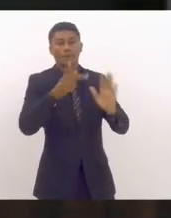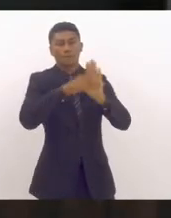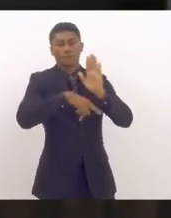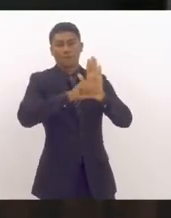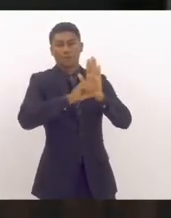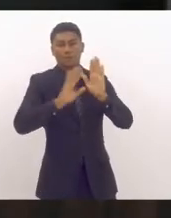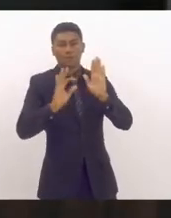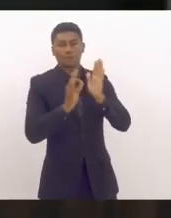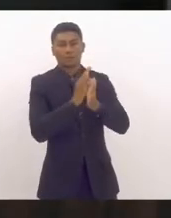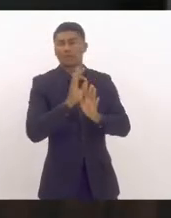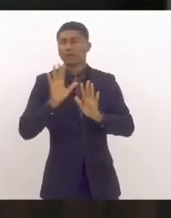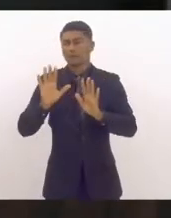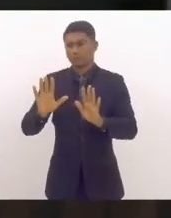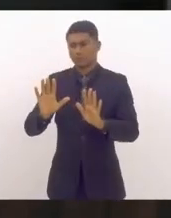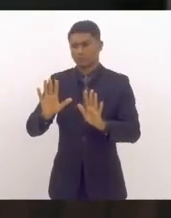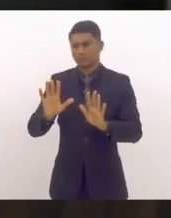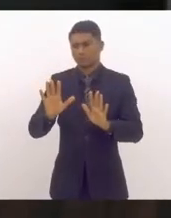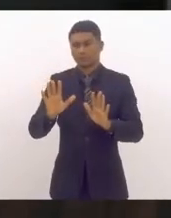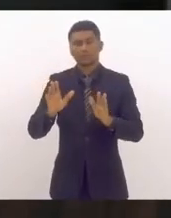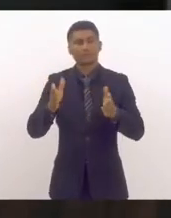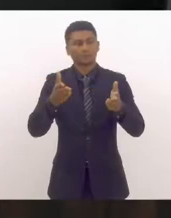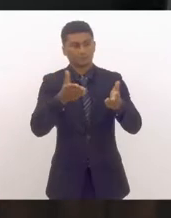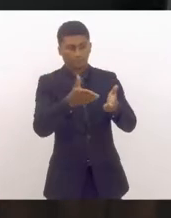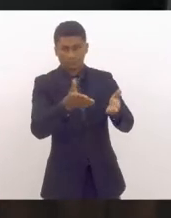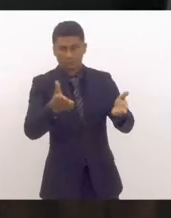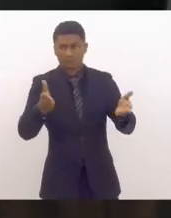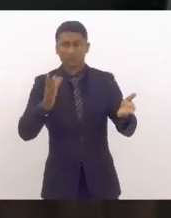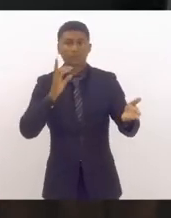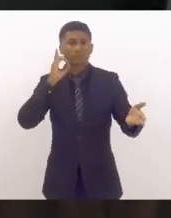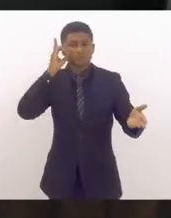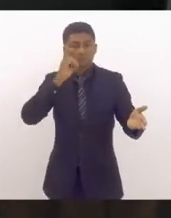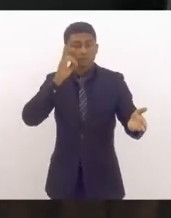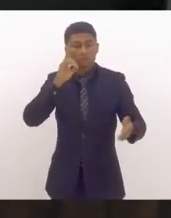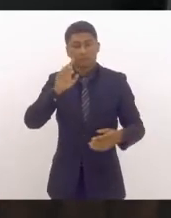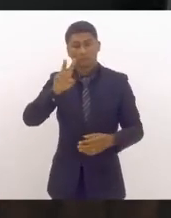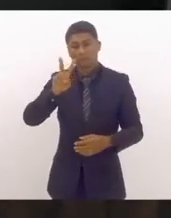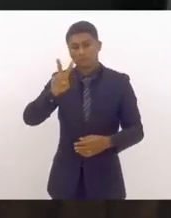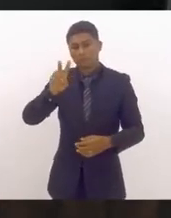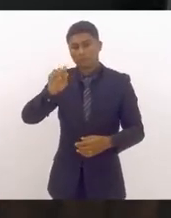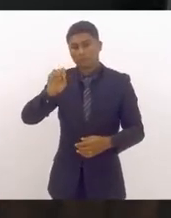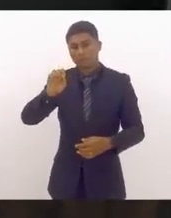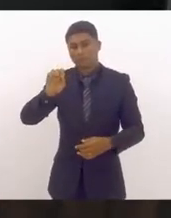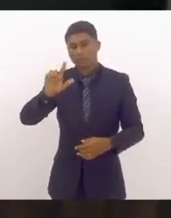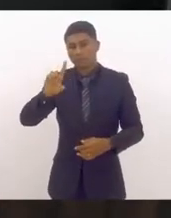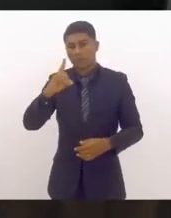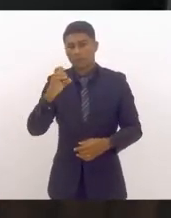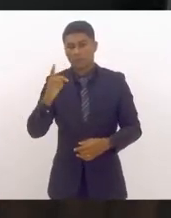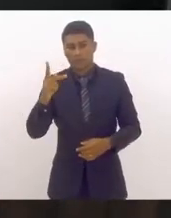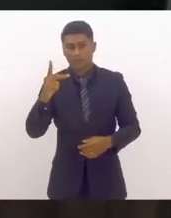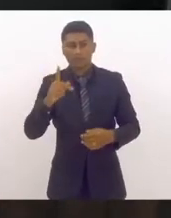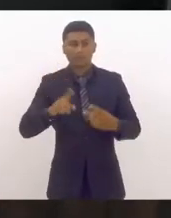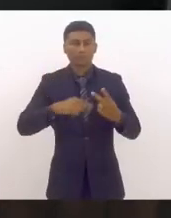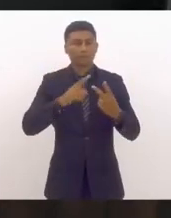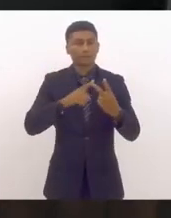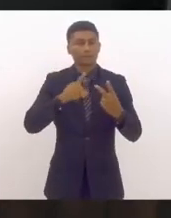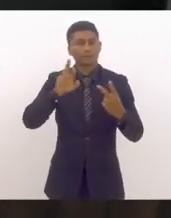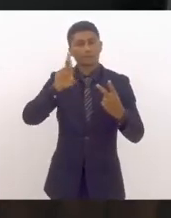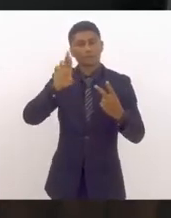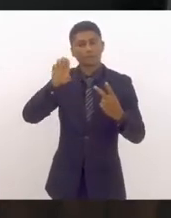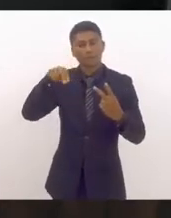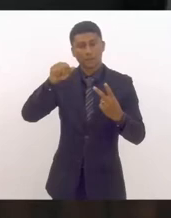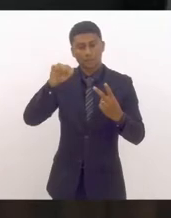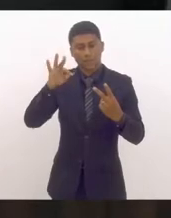Espera aí, por favor. Aos deputados Valdec e Renata. Sim. Tem outros autores? E Dani?